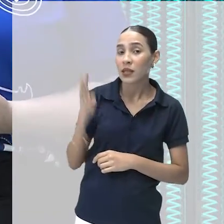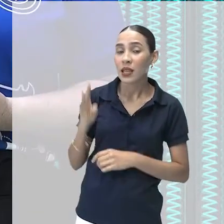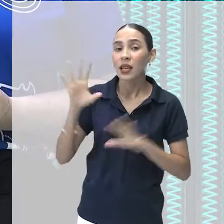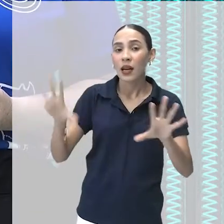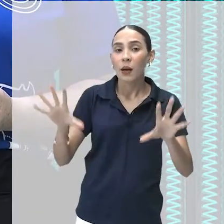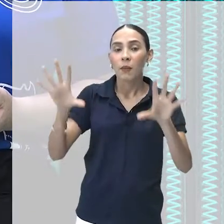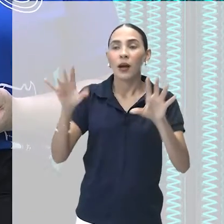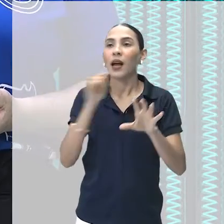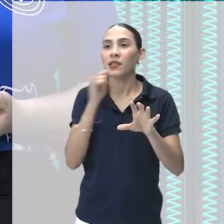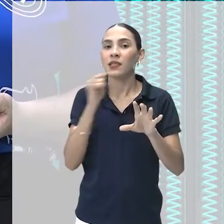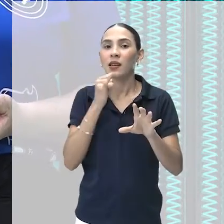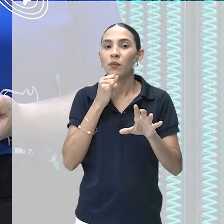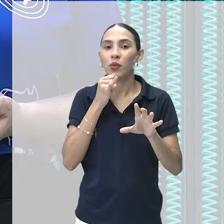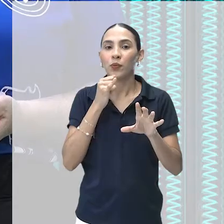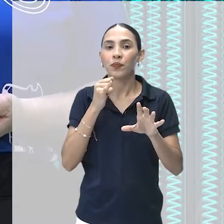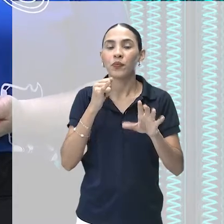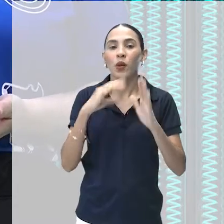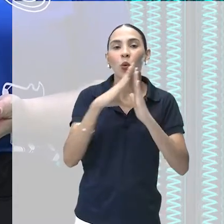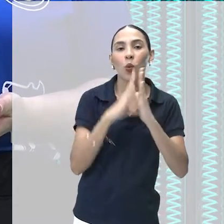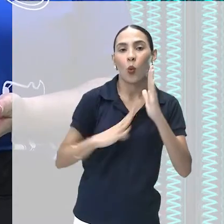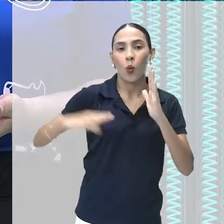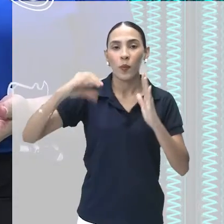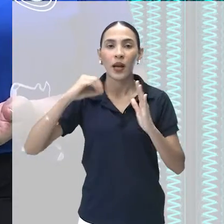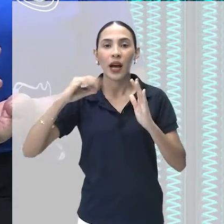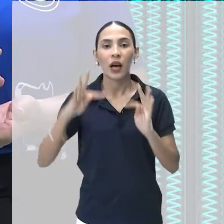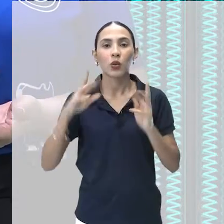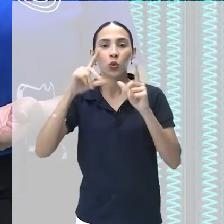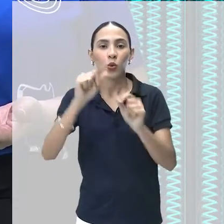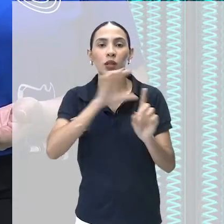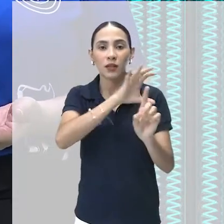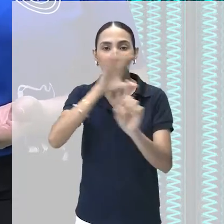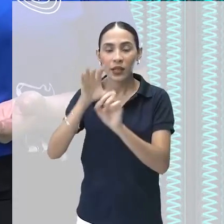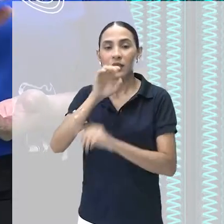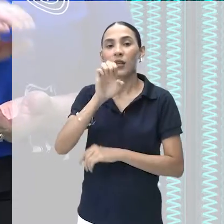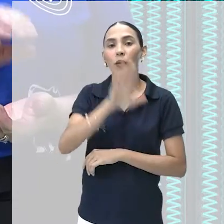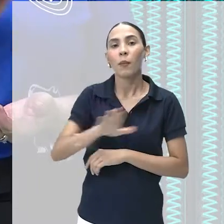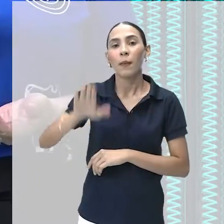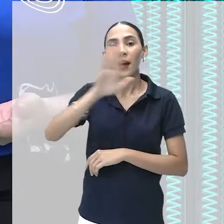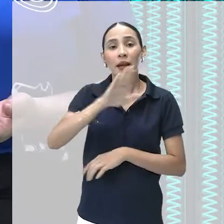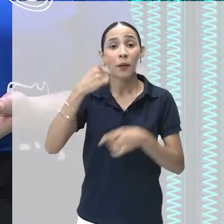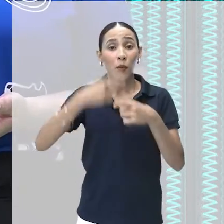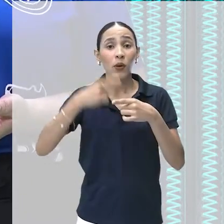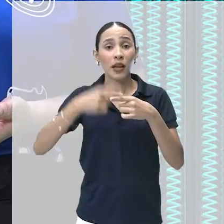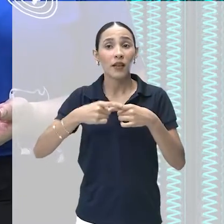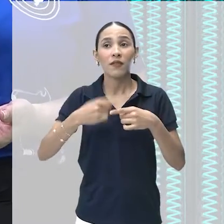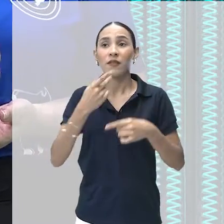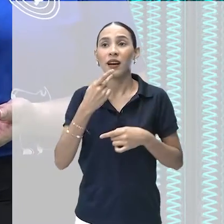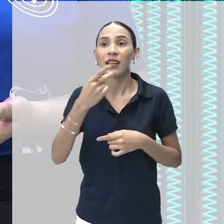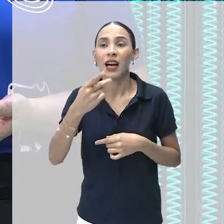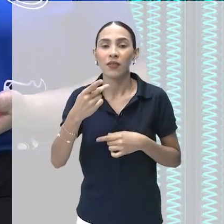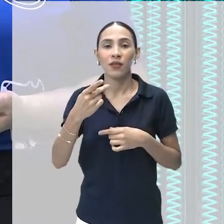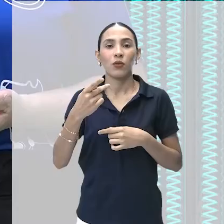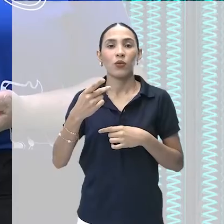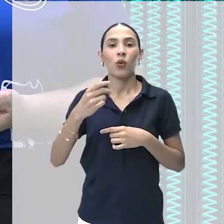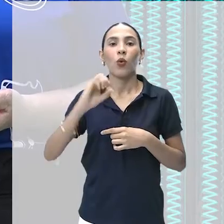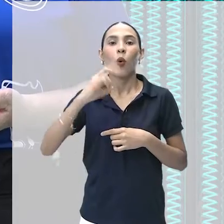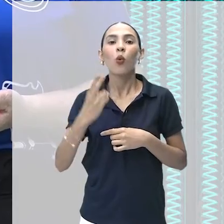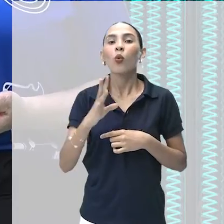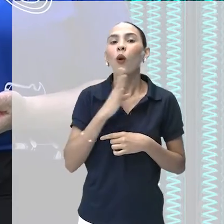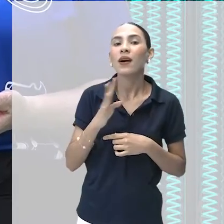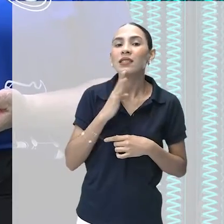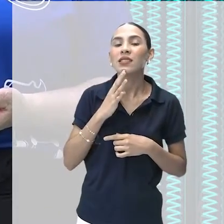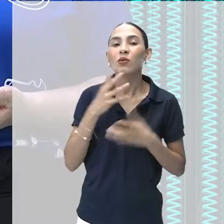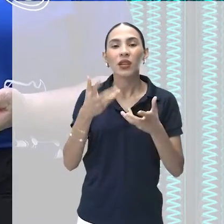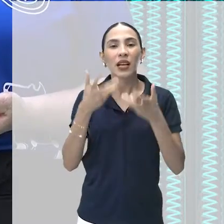engolir toda a influência europeia, porque falava, nós temos o quê? arte, nós temos cultura, nós